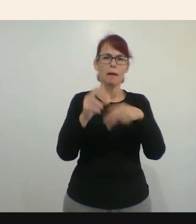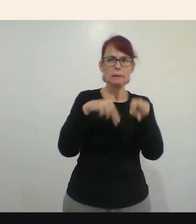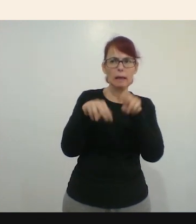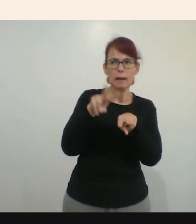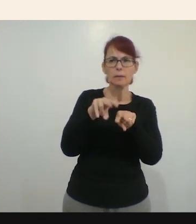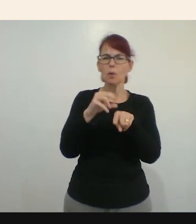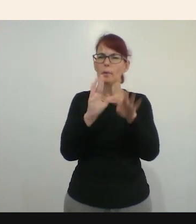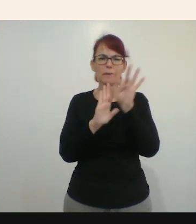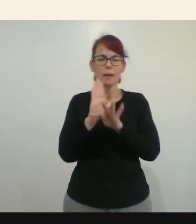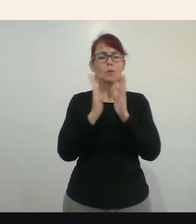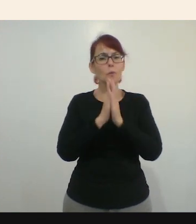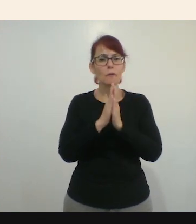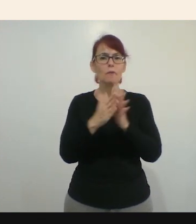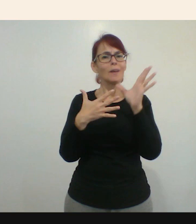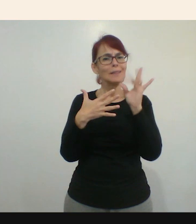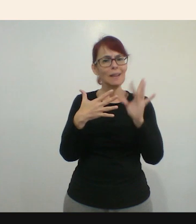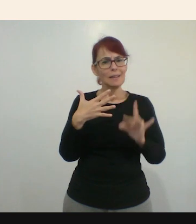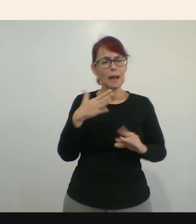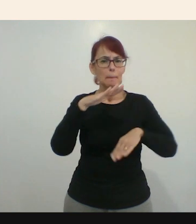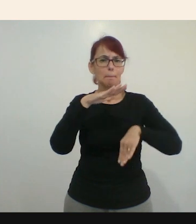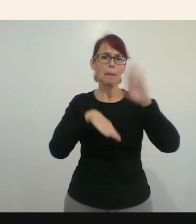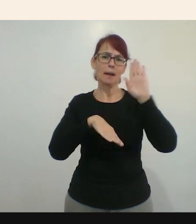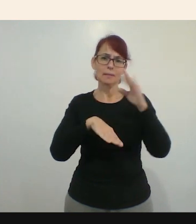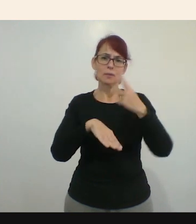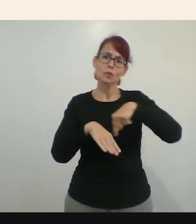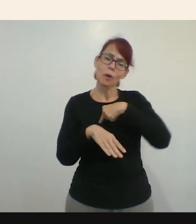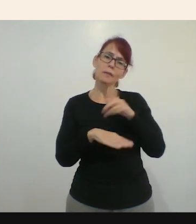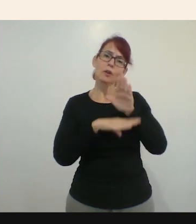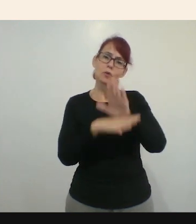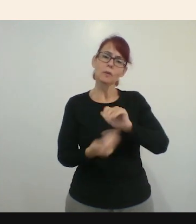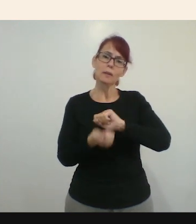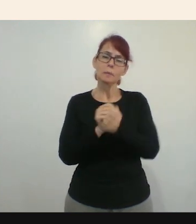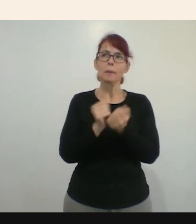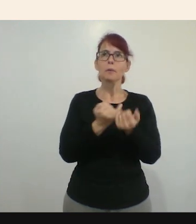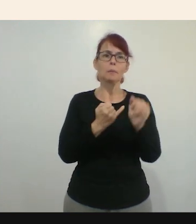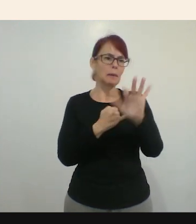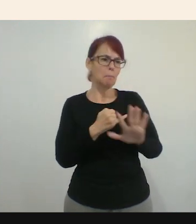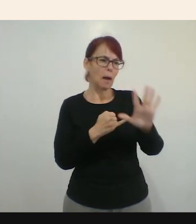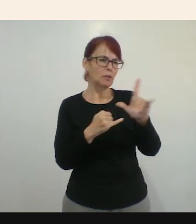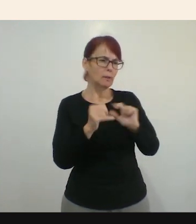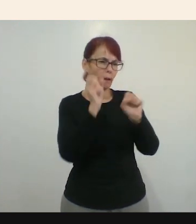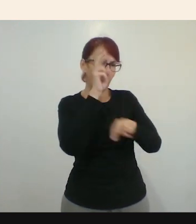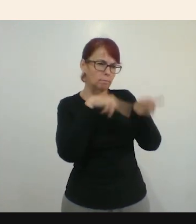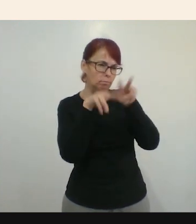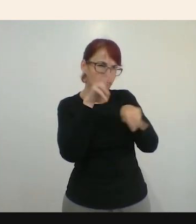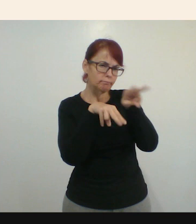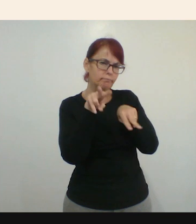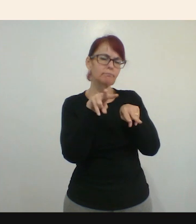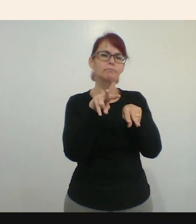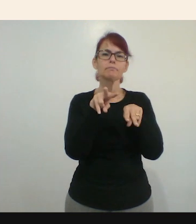um texto, o máximo possível, né? Porque isso vai depender muito da disciplina. Tem análise de imagens, né?